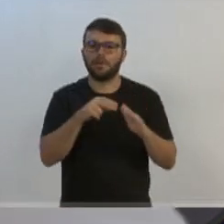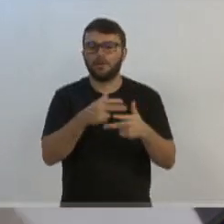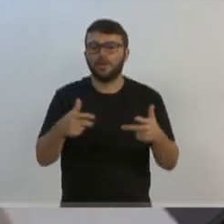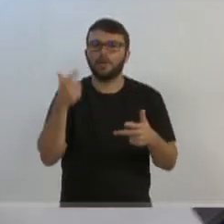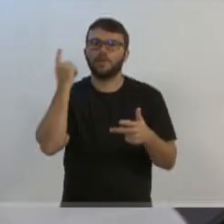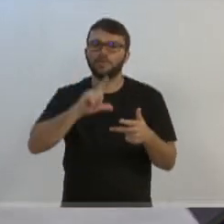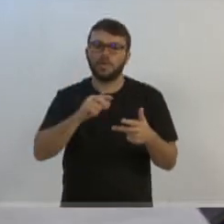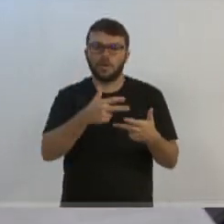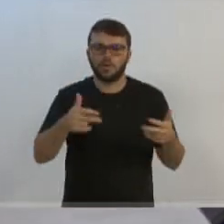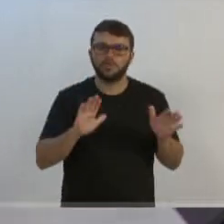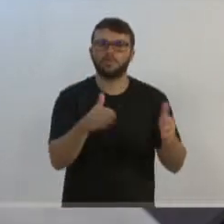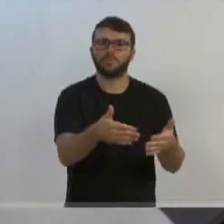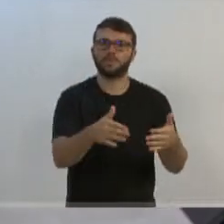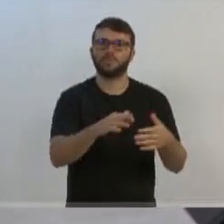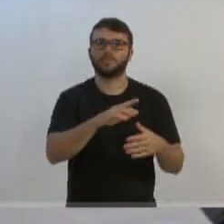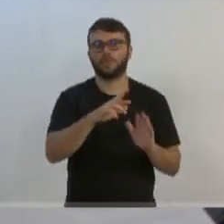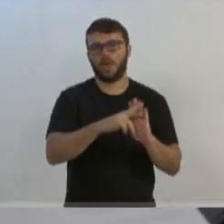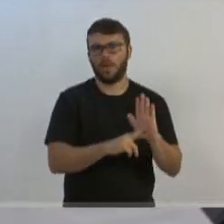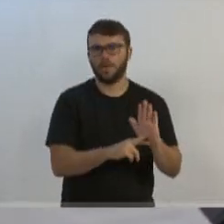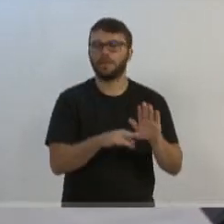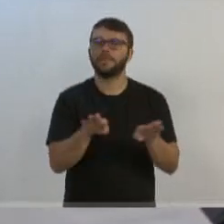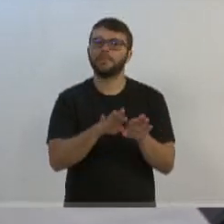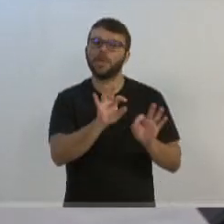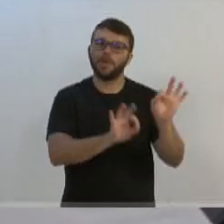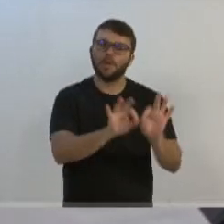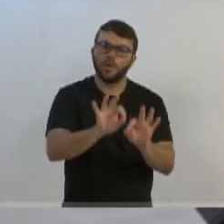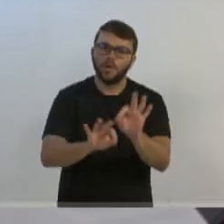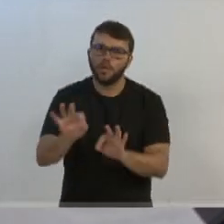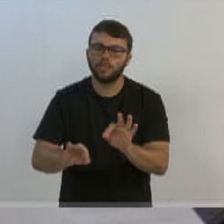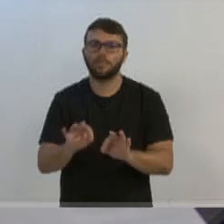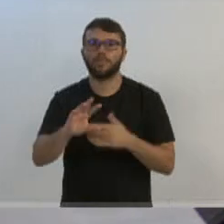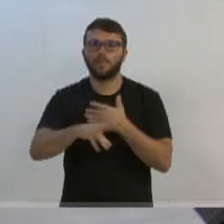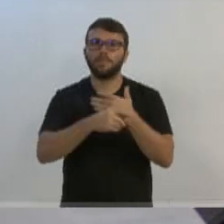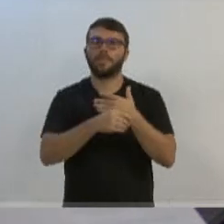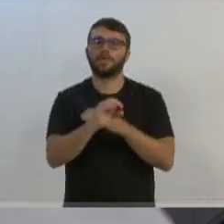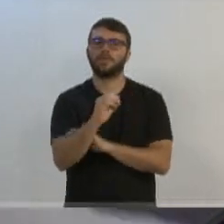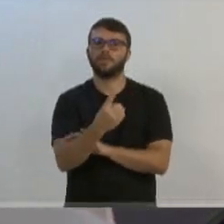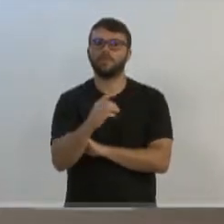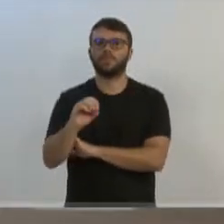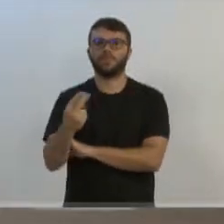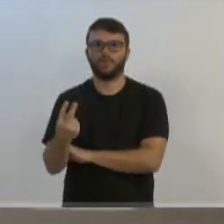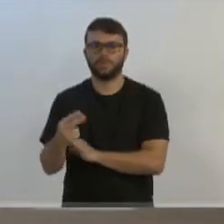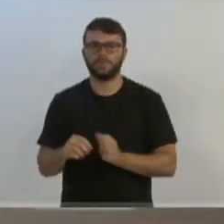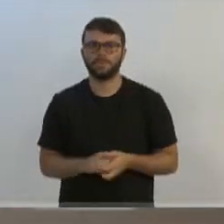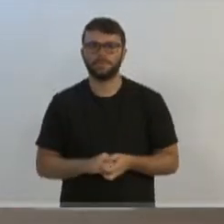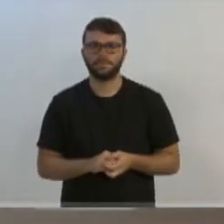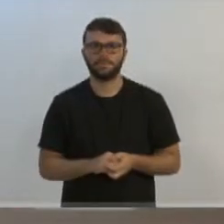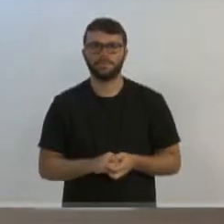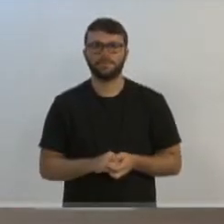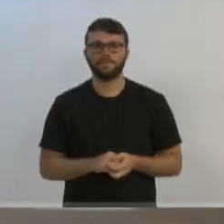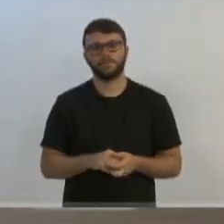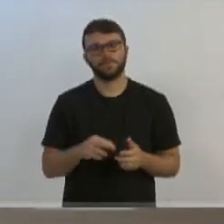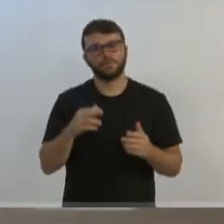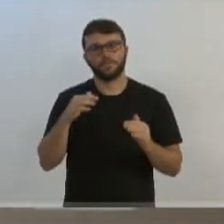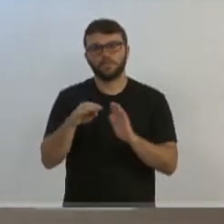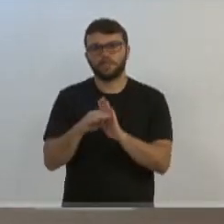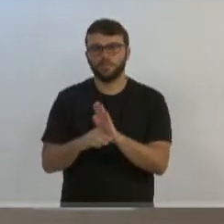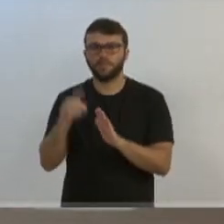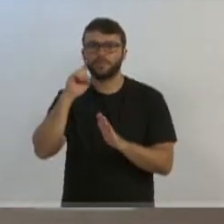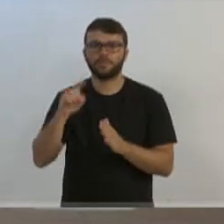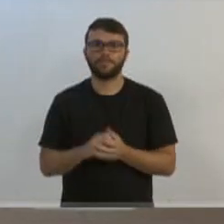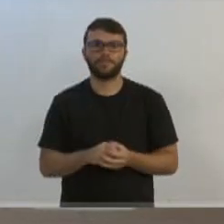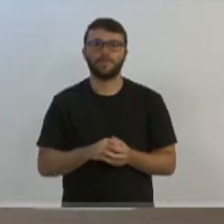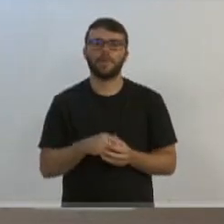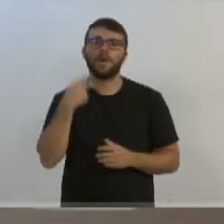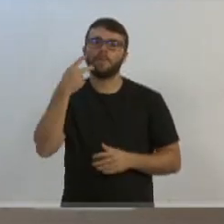fins específicos, REURB, e, bem como suas emendas número 1 e 2. A ordem do dia. Não havendo vereadores